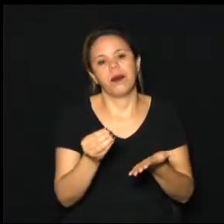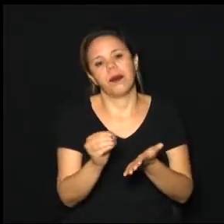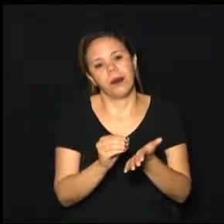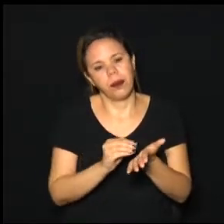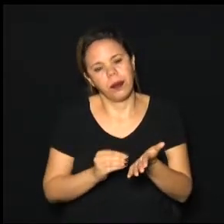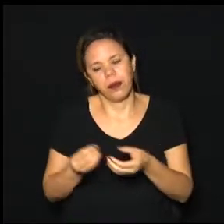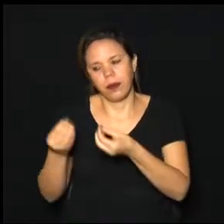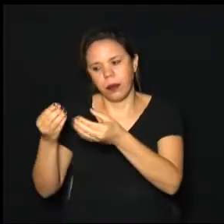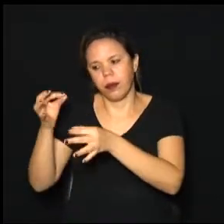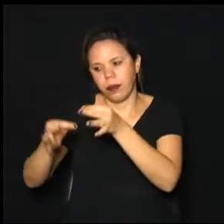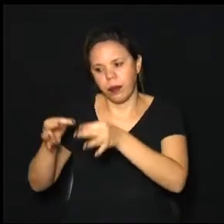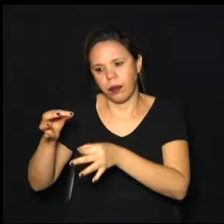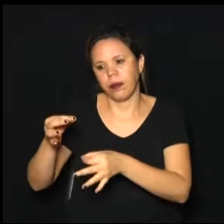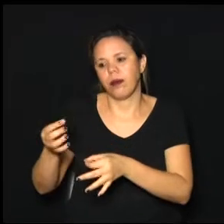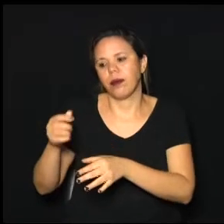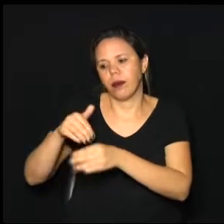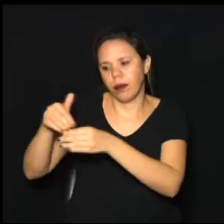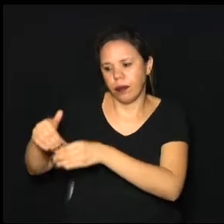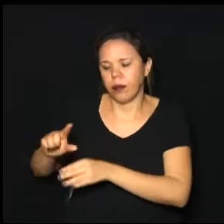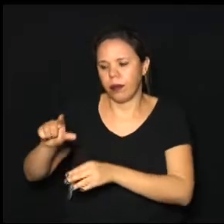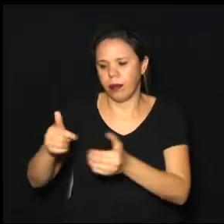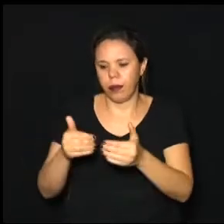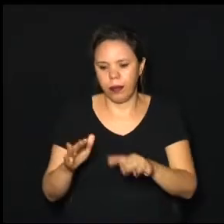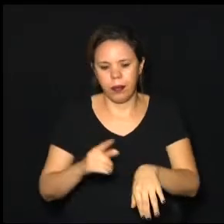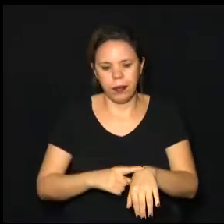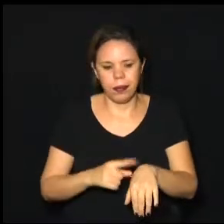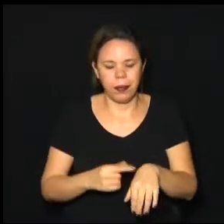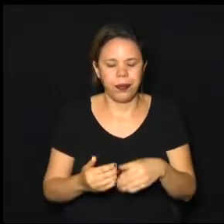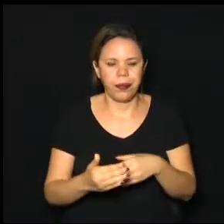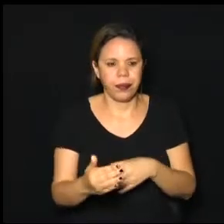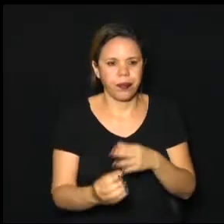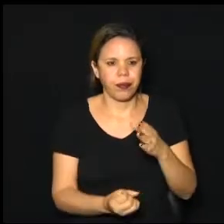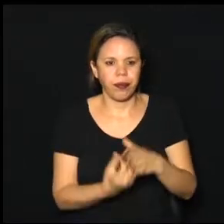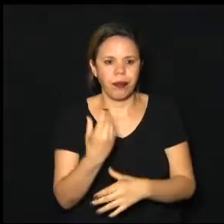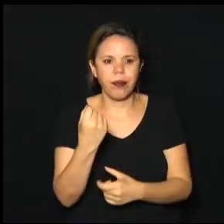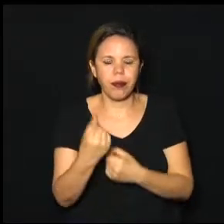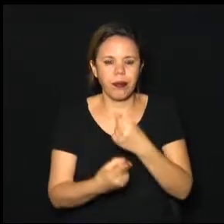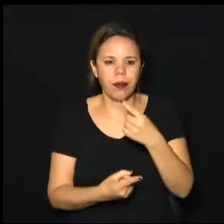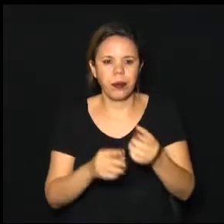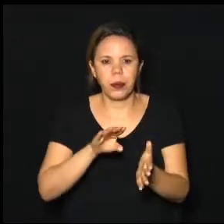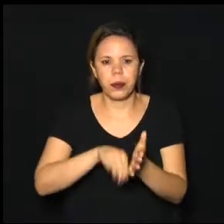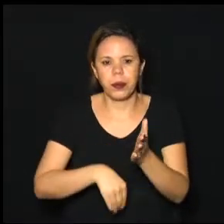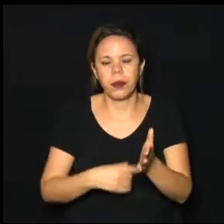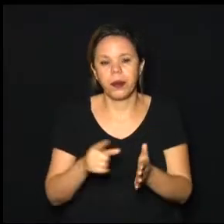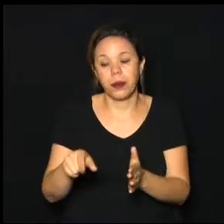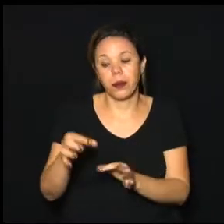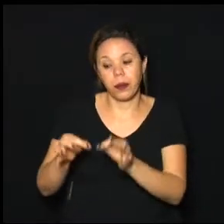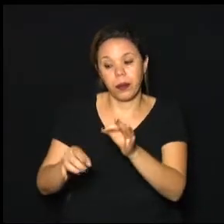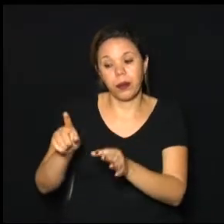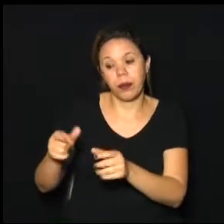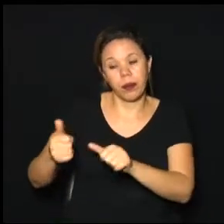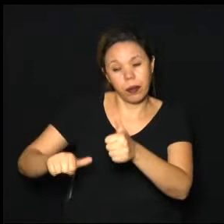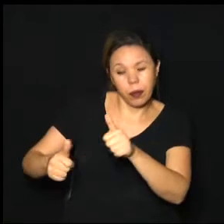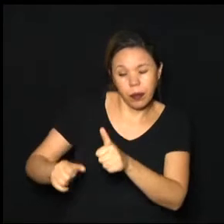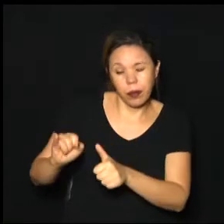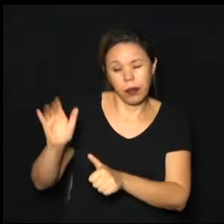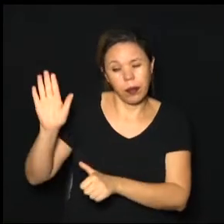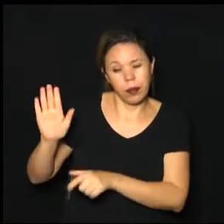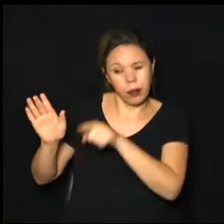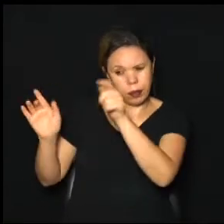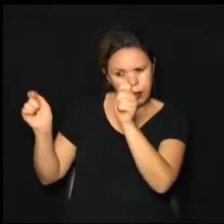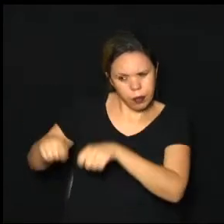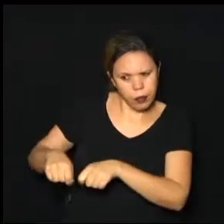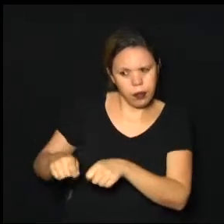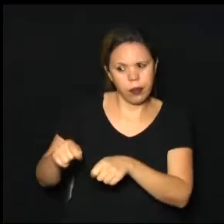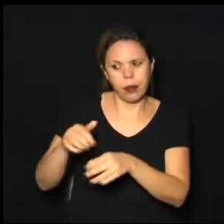do juiz eleitoral. Após aberto o prazo para eventuais impugnações, esse juiz, então, vai avaliar se o candidato tem